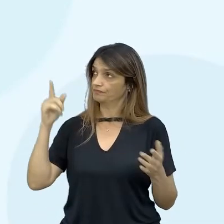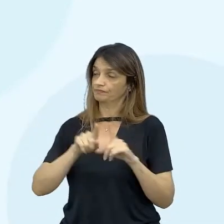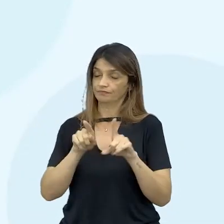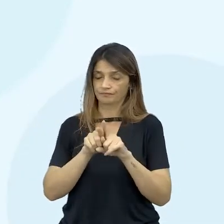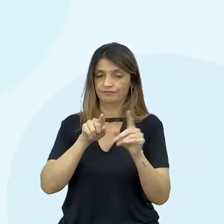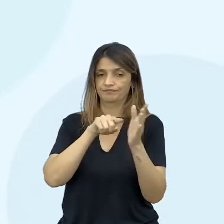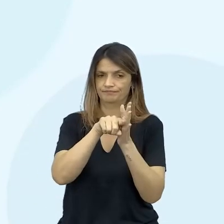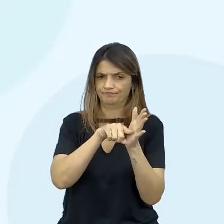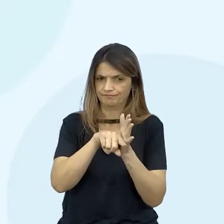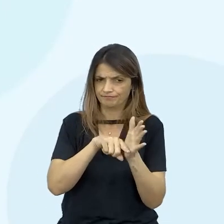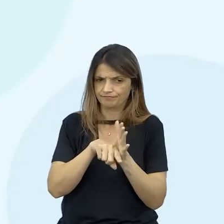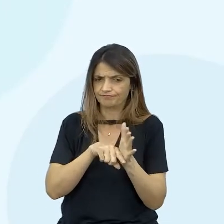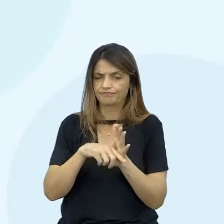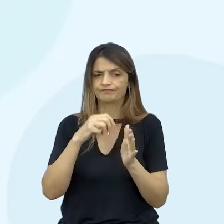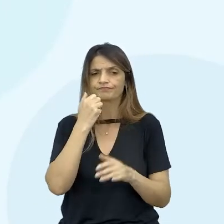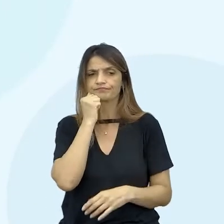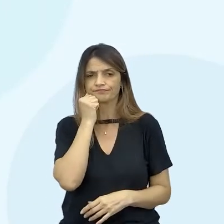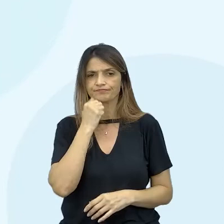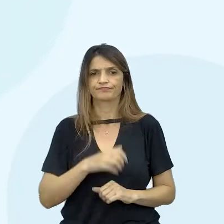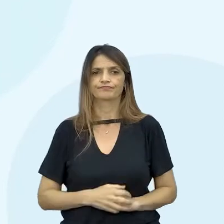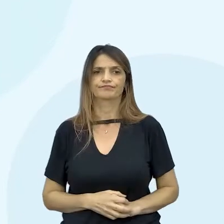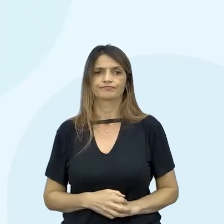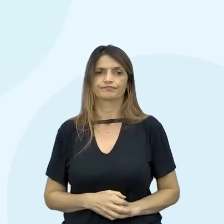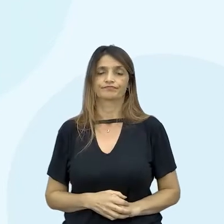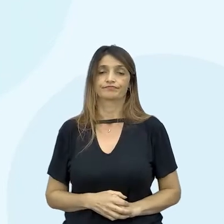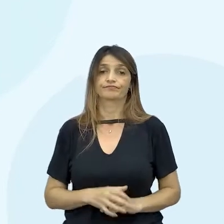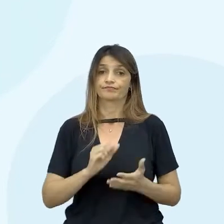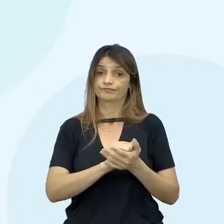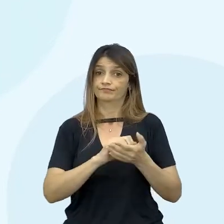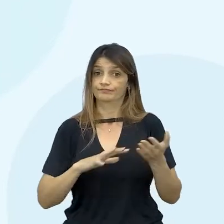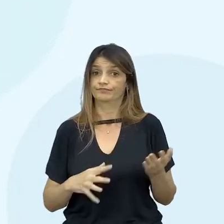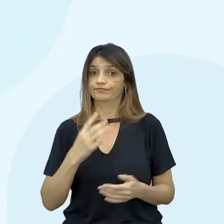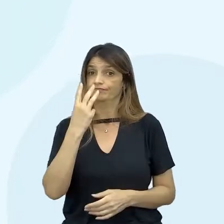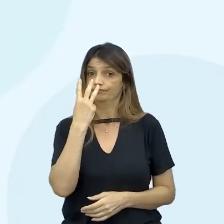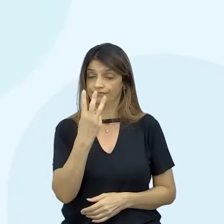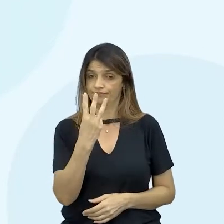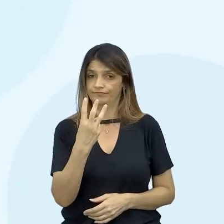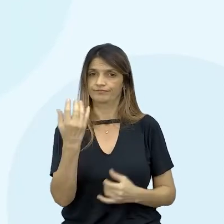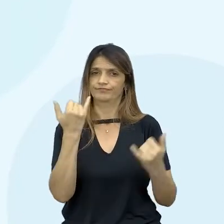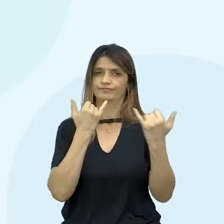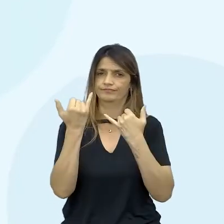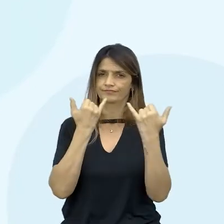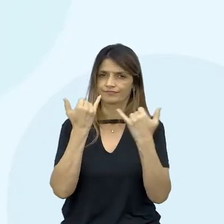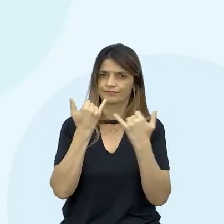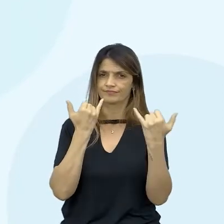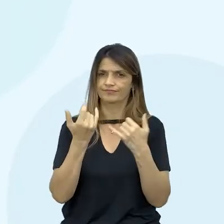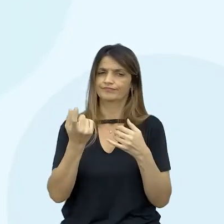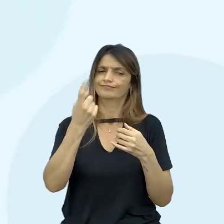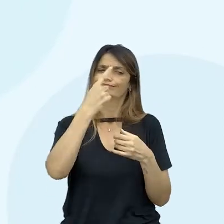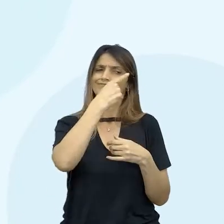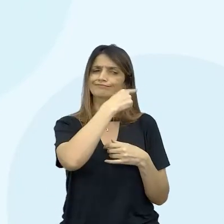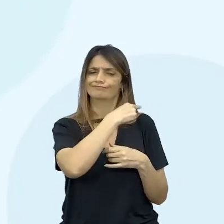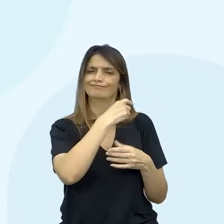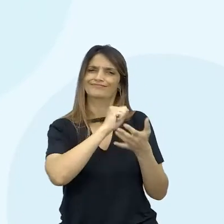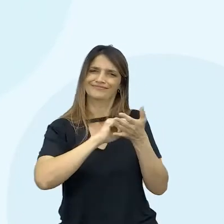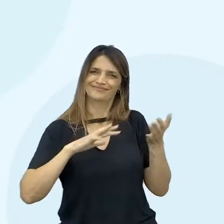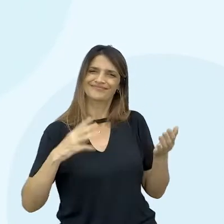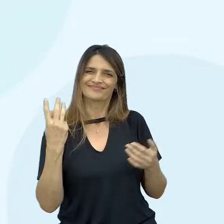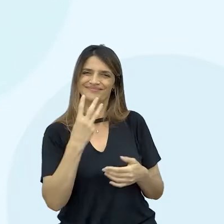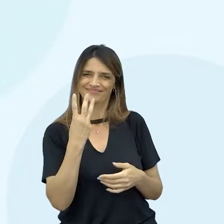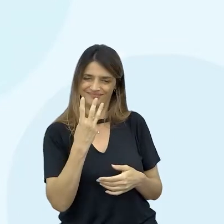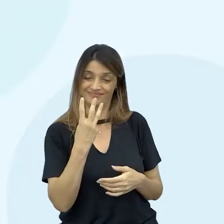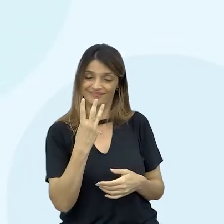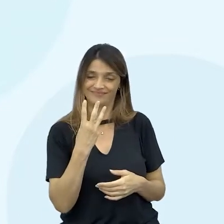investigação científica. A atividade integrada 3, as informações levantadas lá na atividade 3, né, elas serão